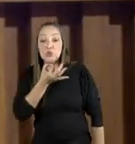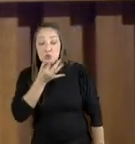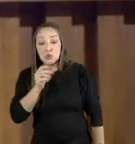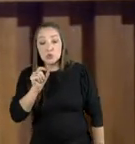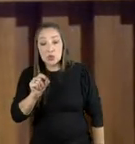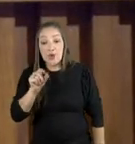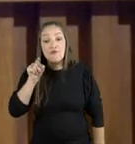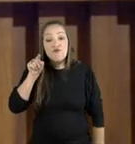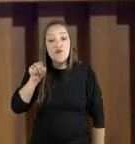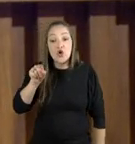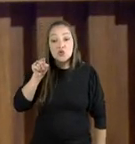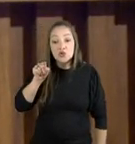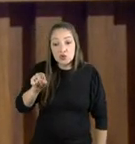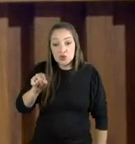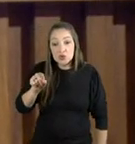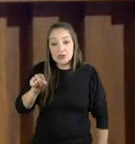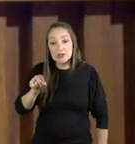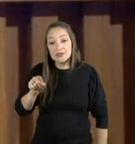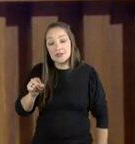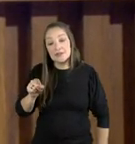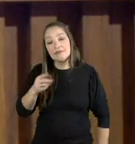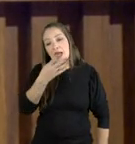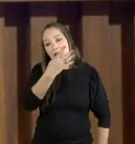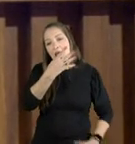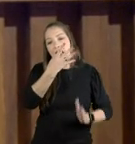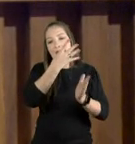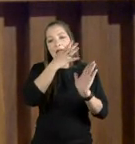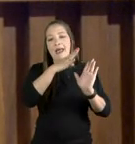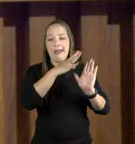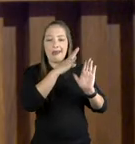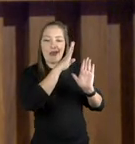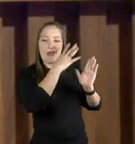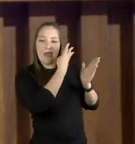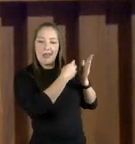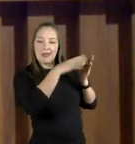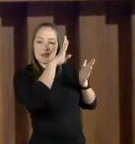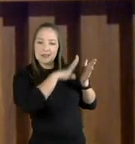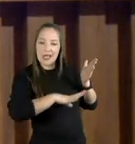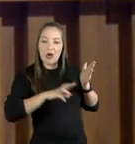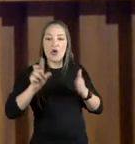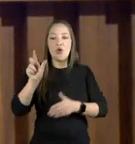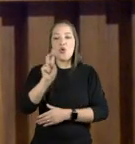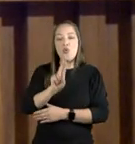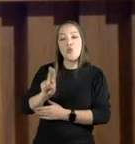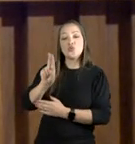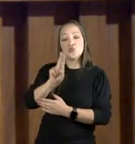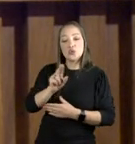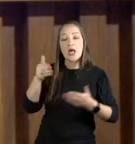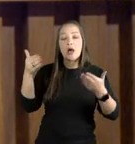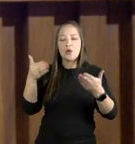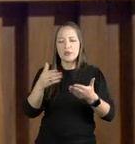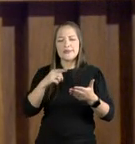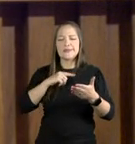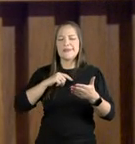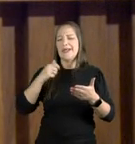você fazer por Excel, mas hoje tem diversos aplicativos que